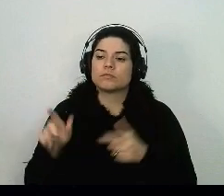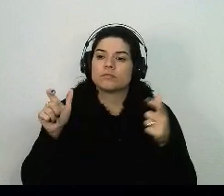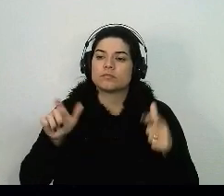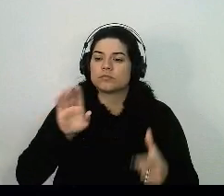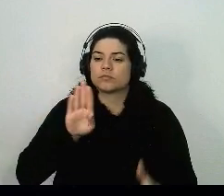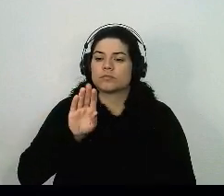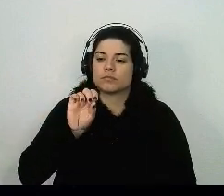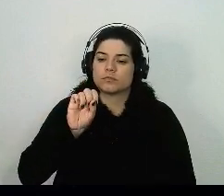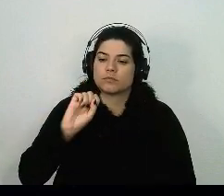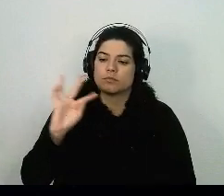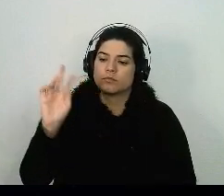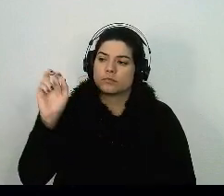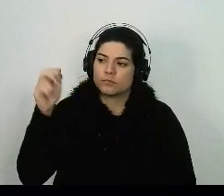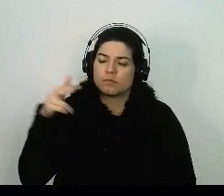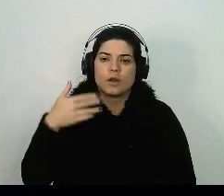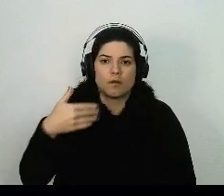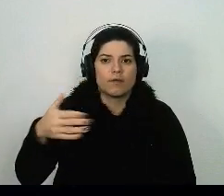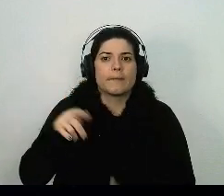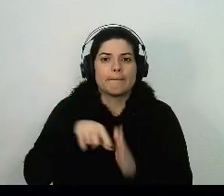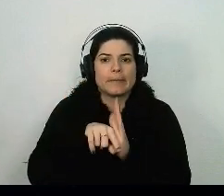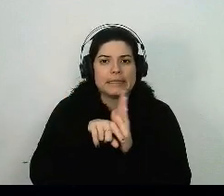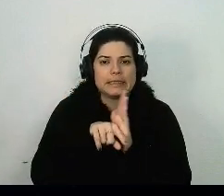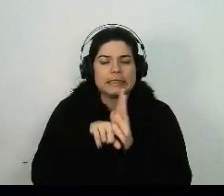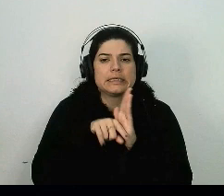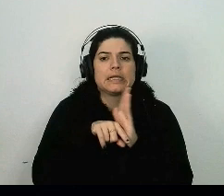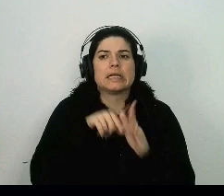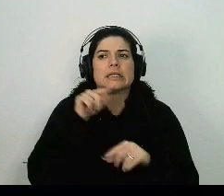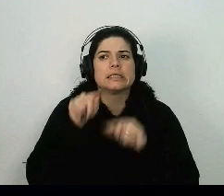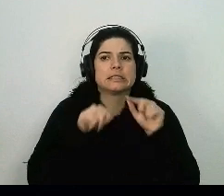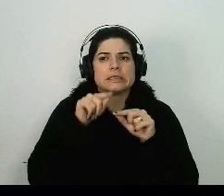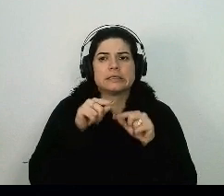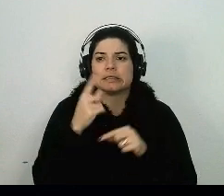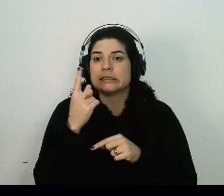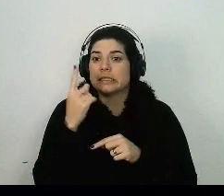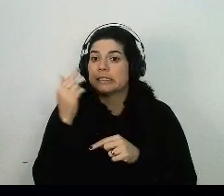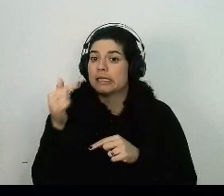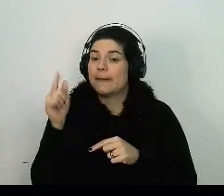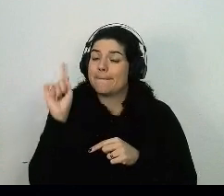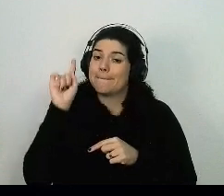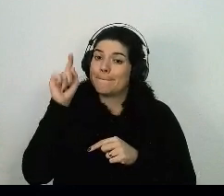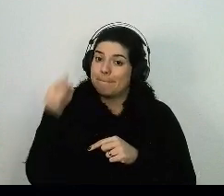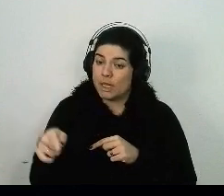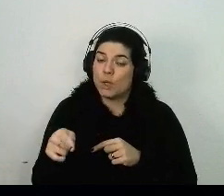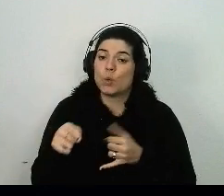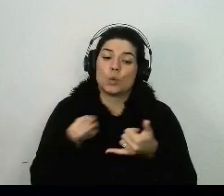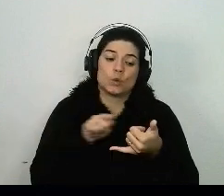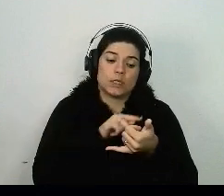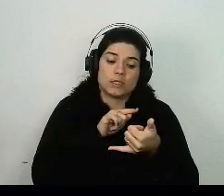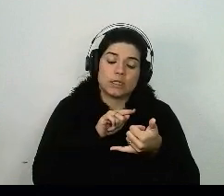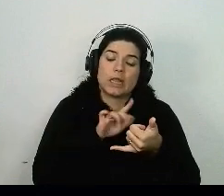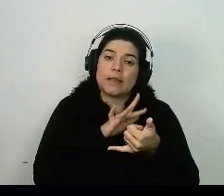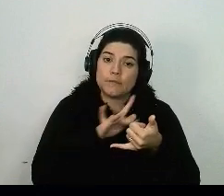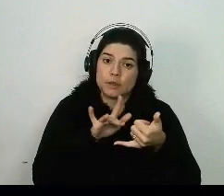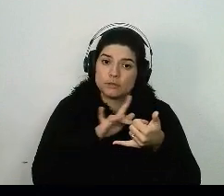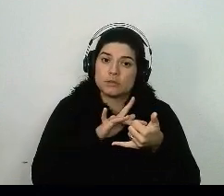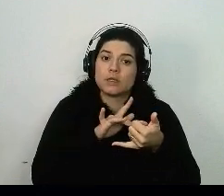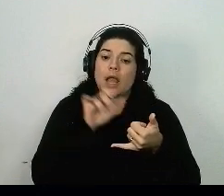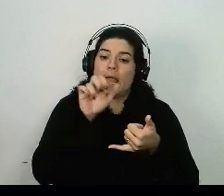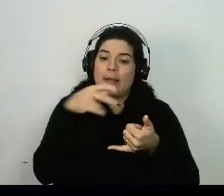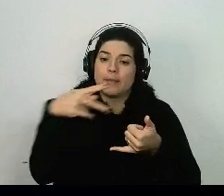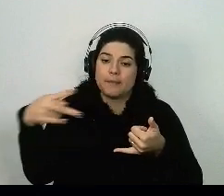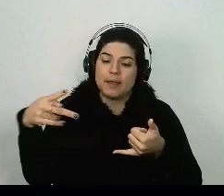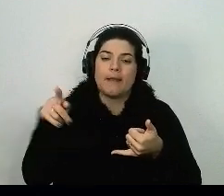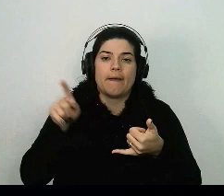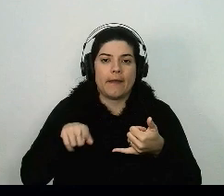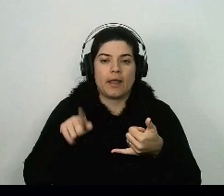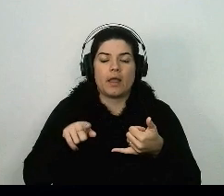University, eles pesquisaram cerca de 17 mil dispositivos aí, 17 mil aplicativos, perdão, e